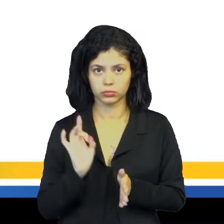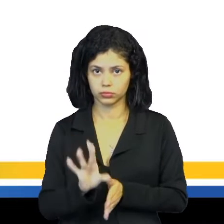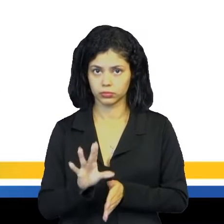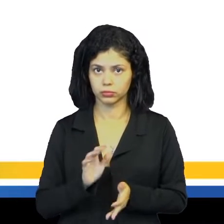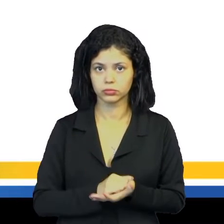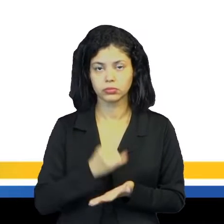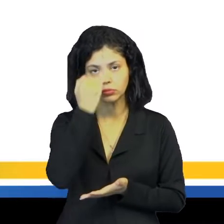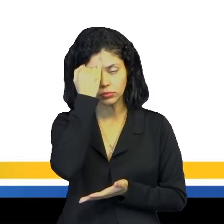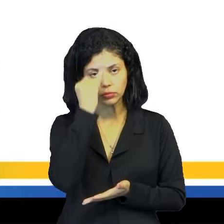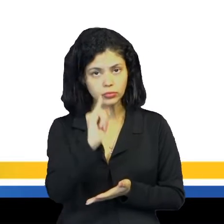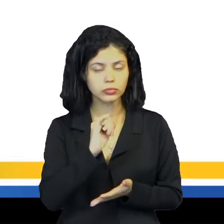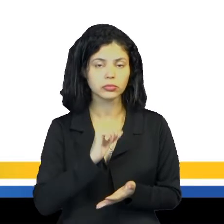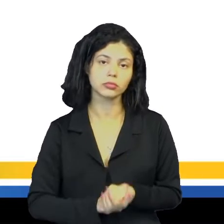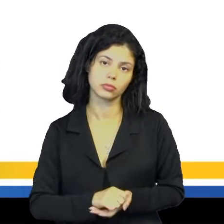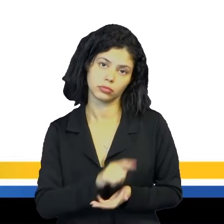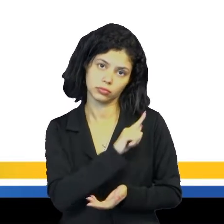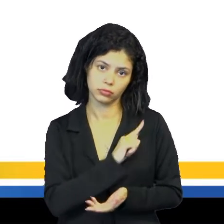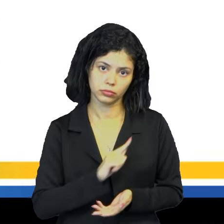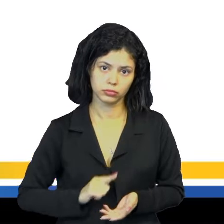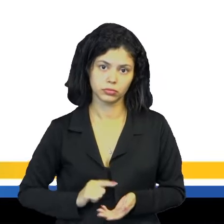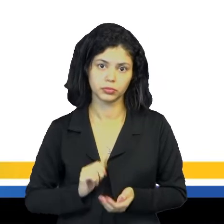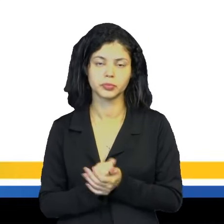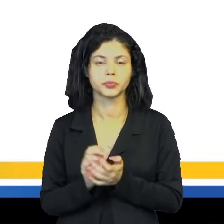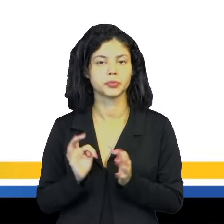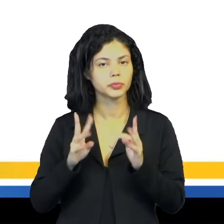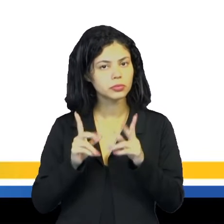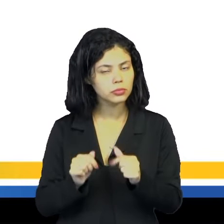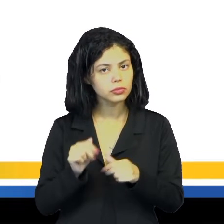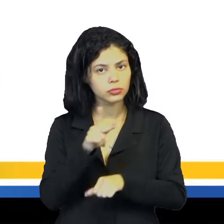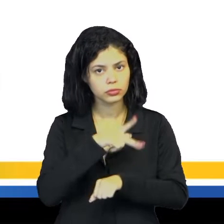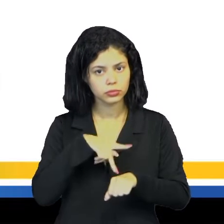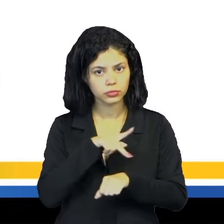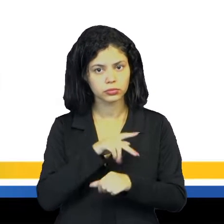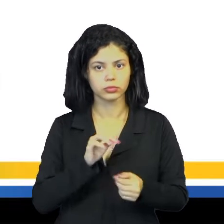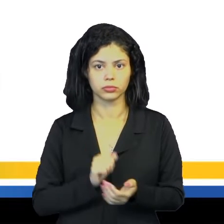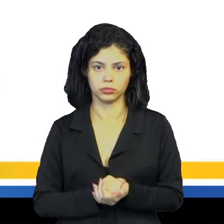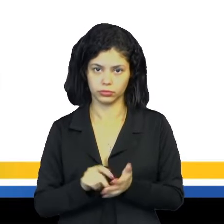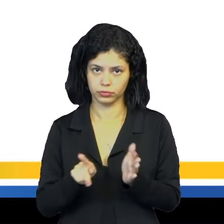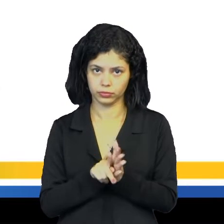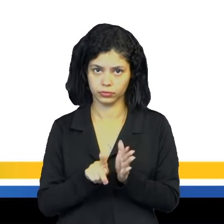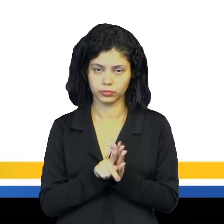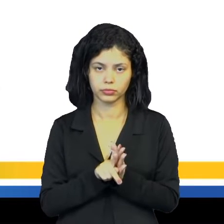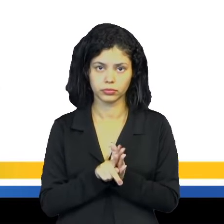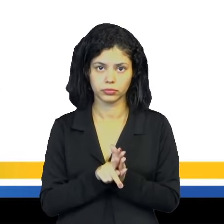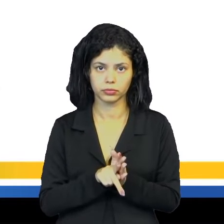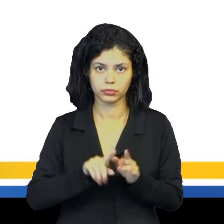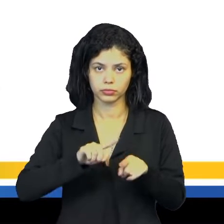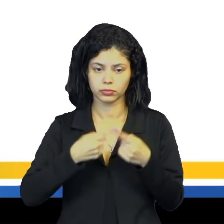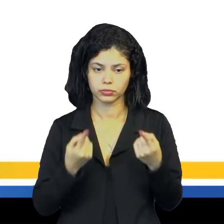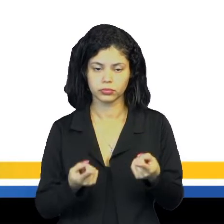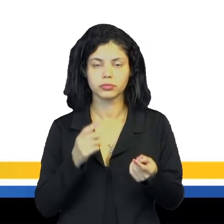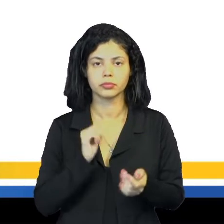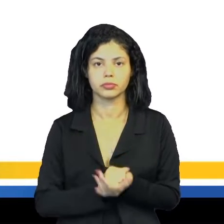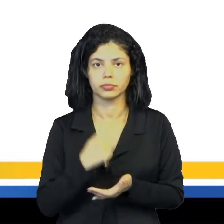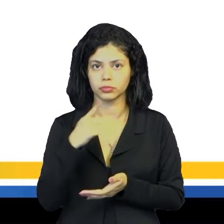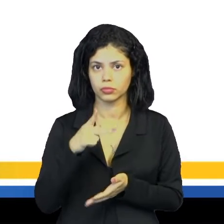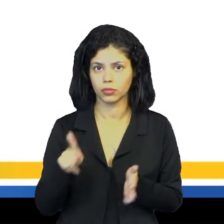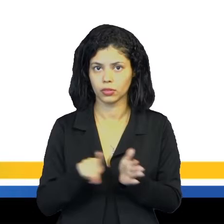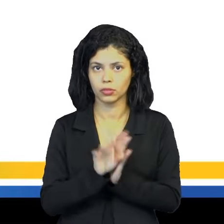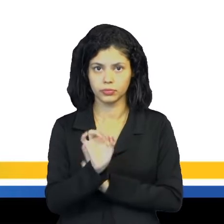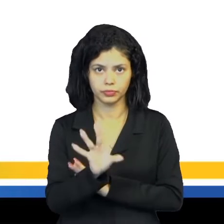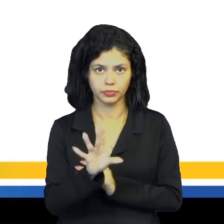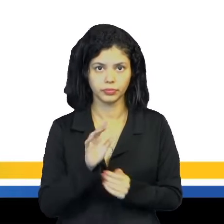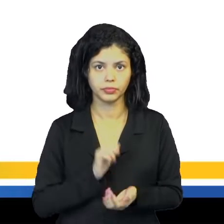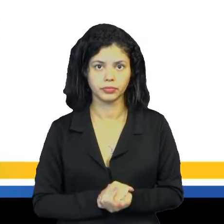governo, né, foi adotada por todos os países do mundo ocidental posteriormente e a sua aplicação por si só